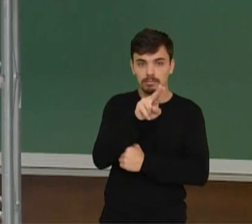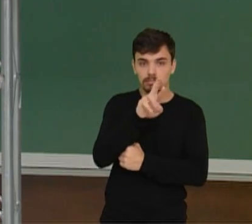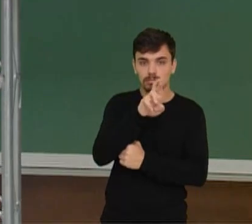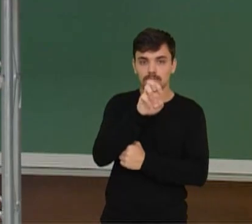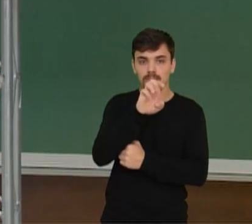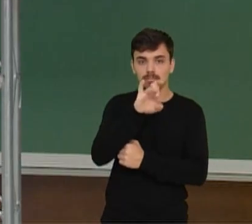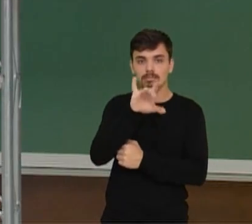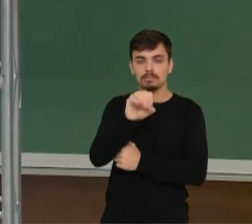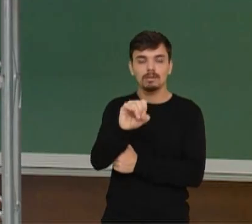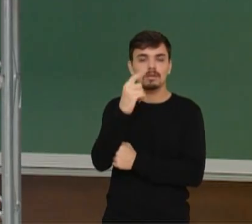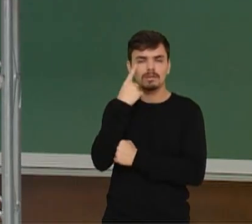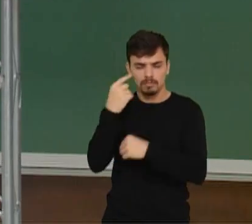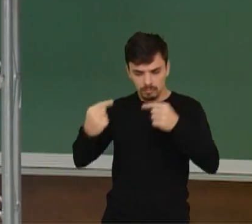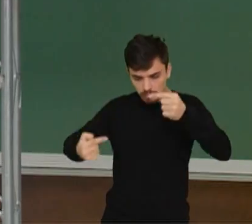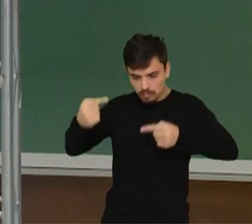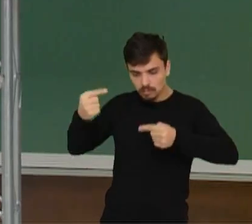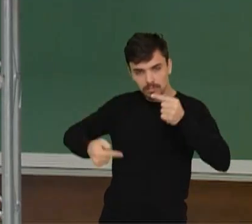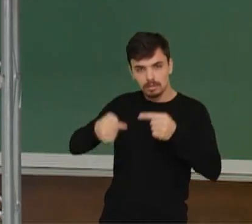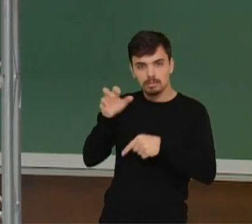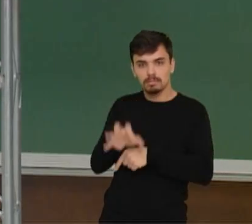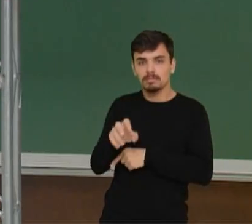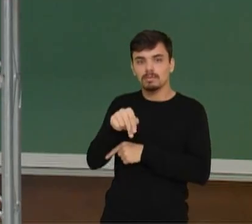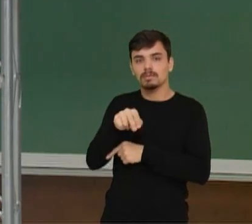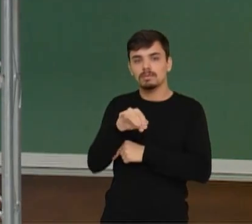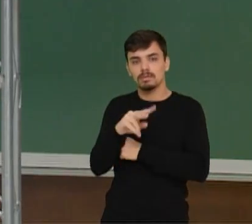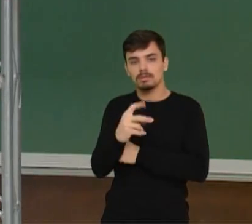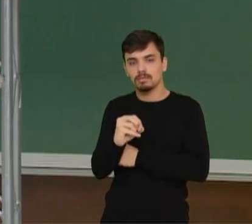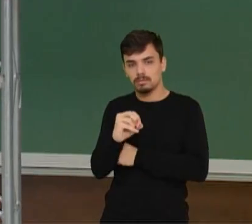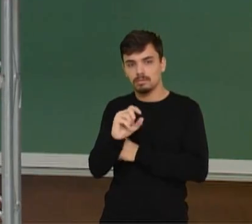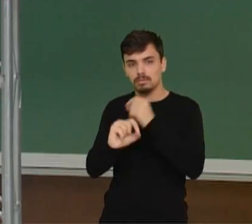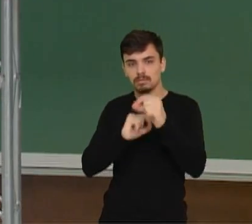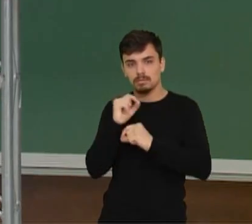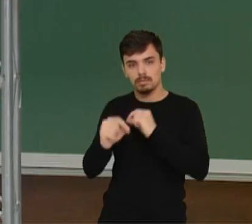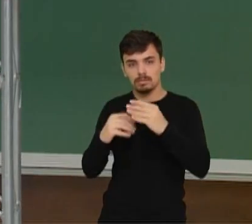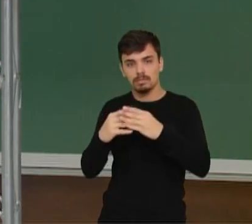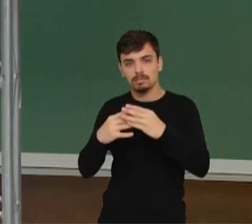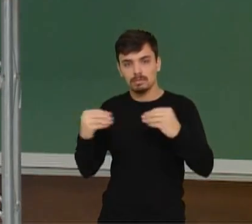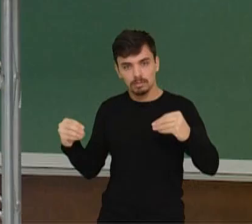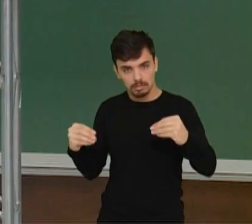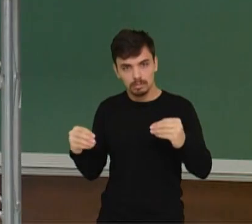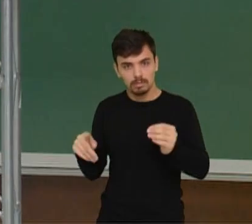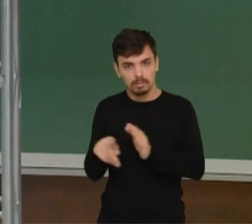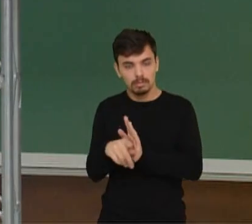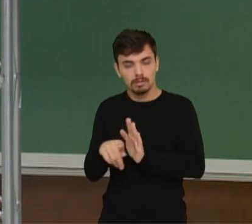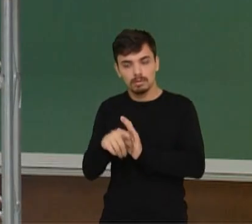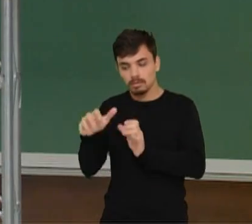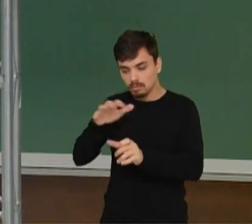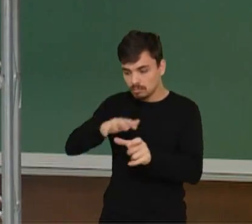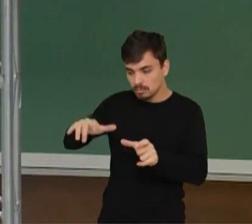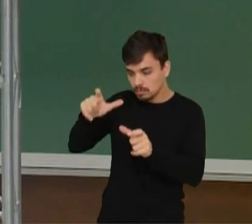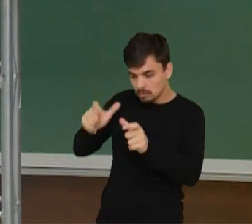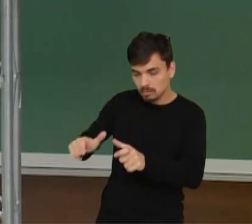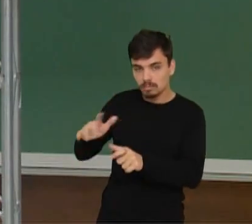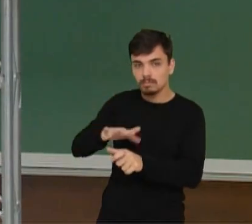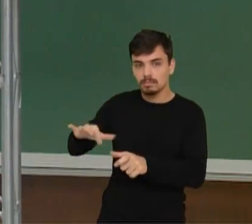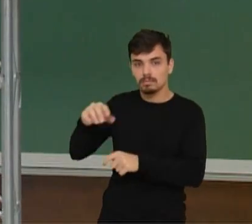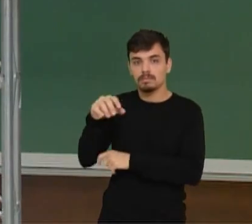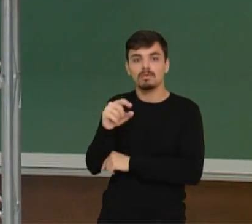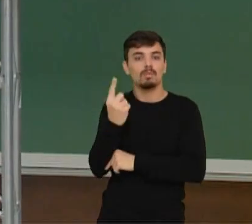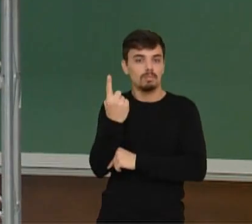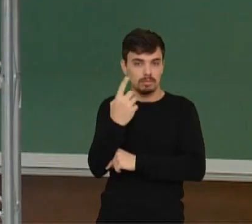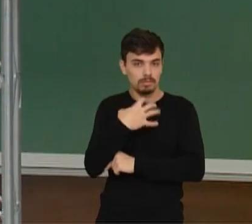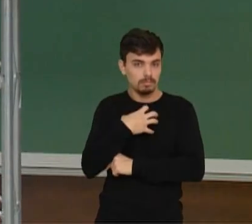a competição entre eles por esse nicho ecológico resultou na extinção, naquele ambiente, de uma